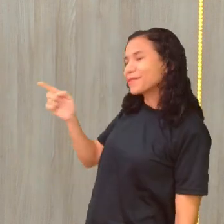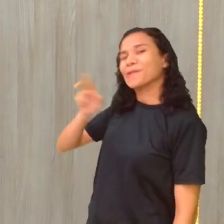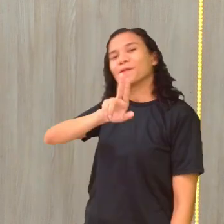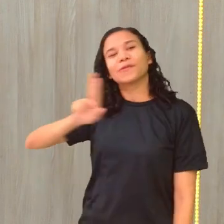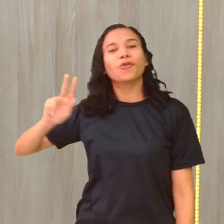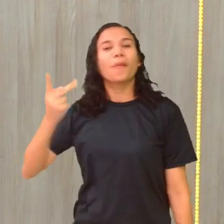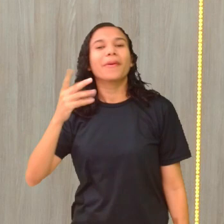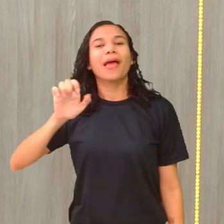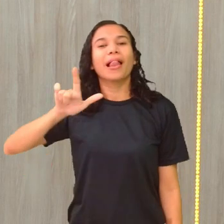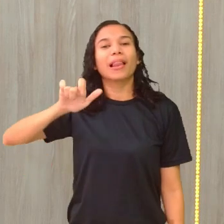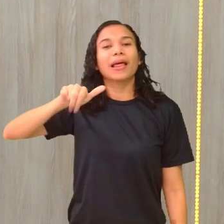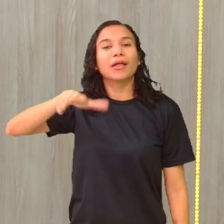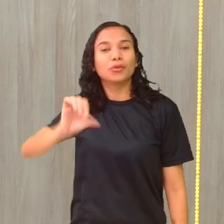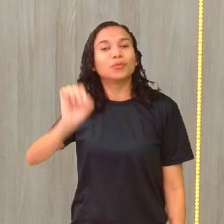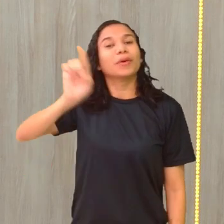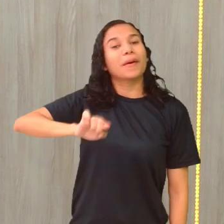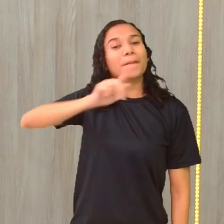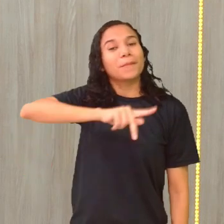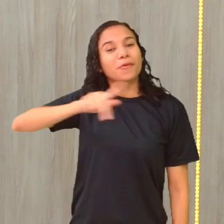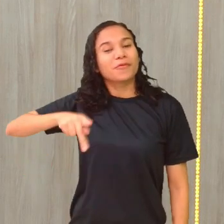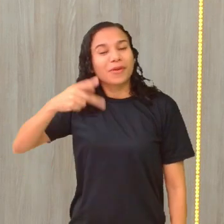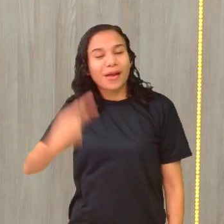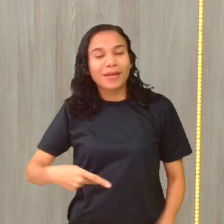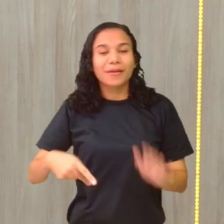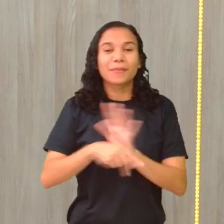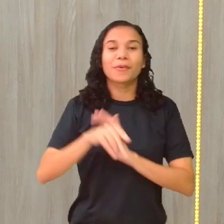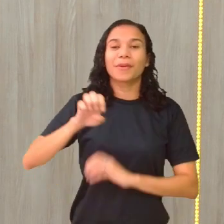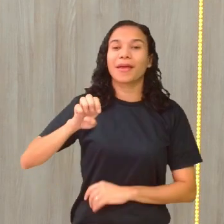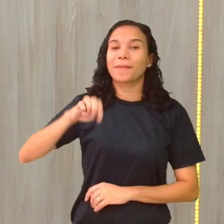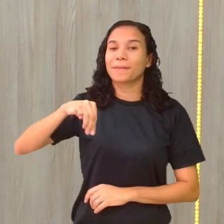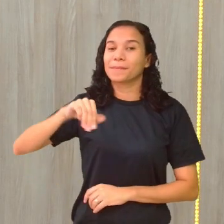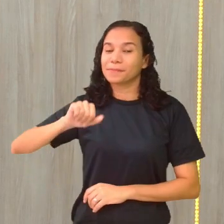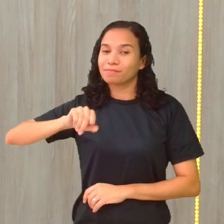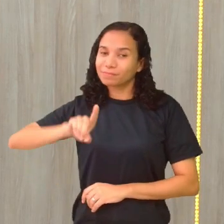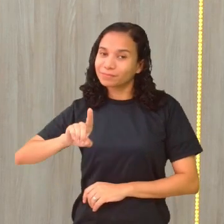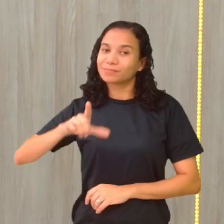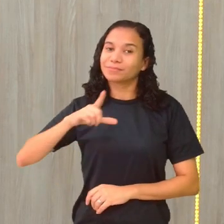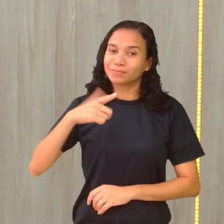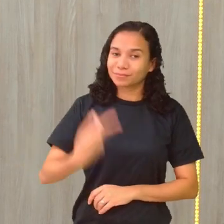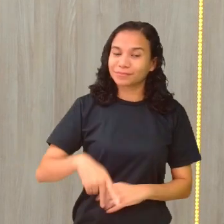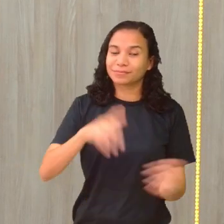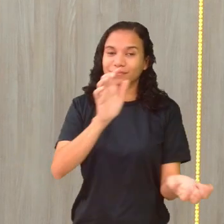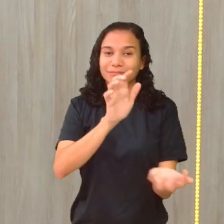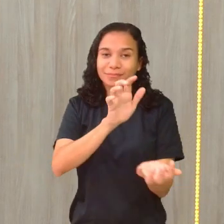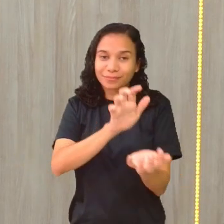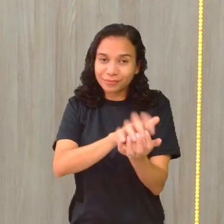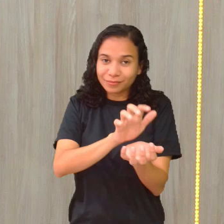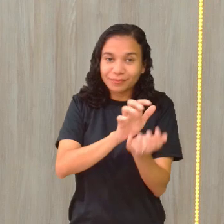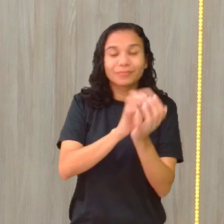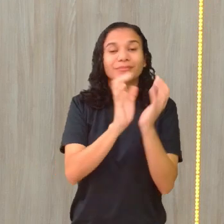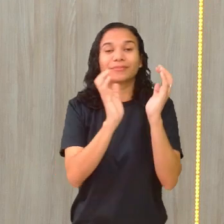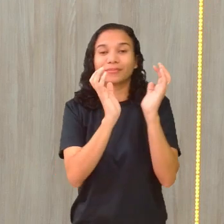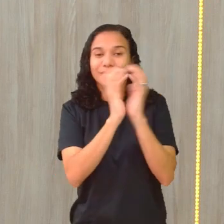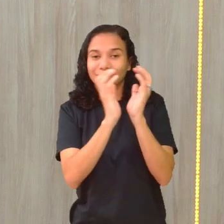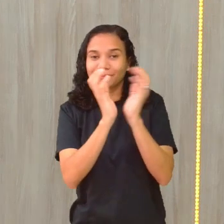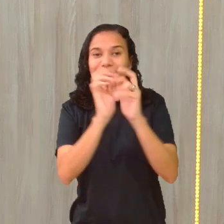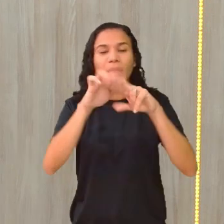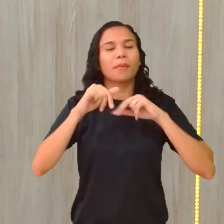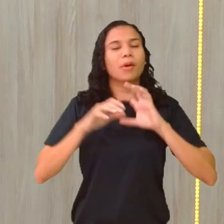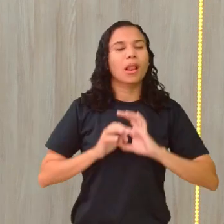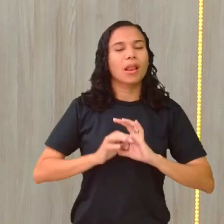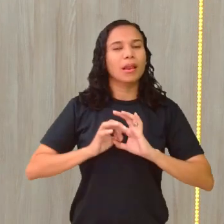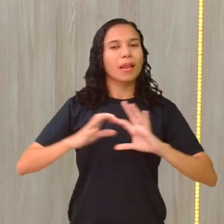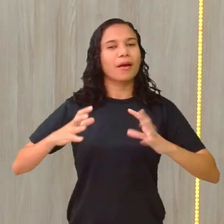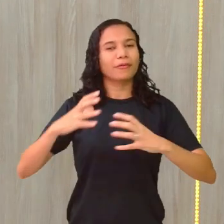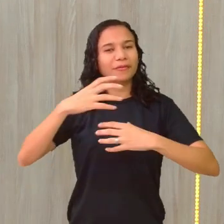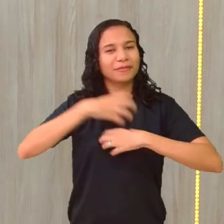me chamo Heleno Júnior e sou professor aqui na Escola Municipal para Aulas Digitais do Recife. Então fiquem à vontade,